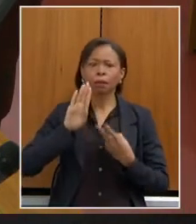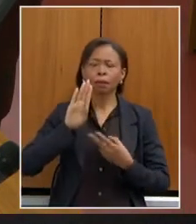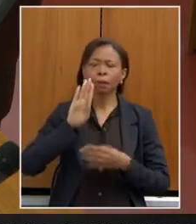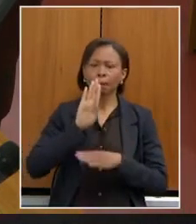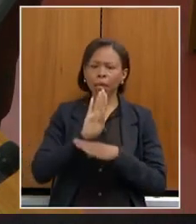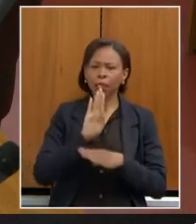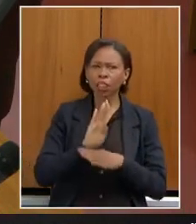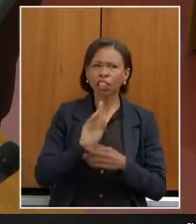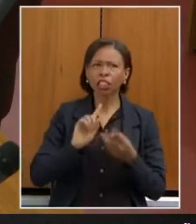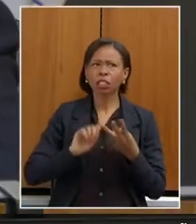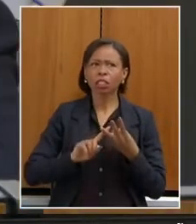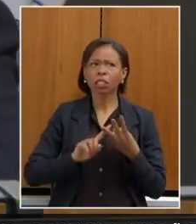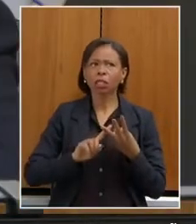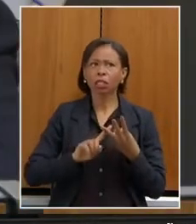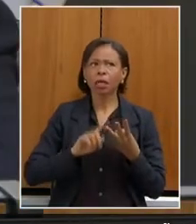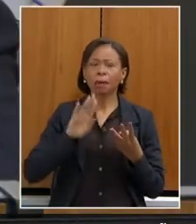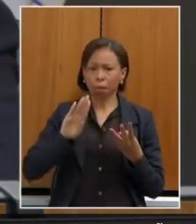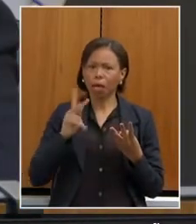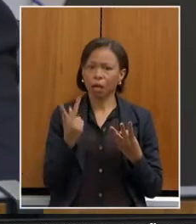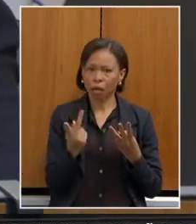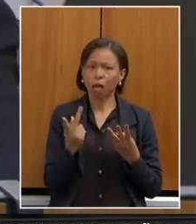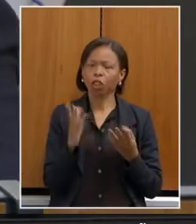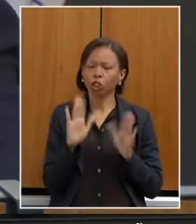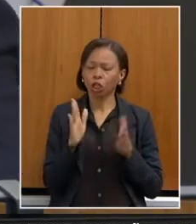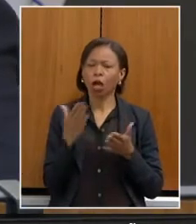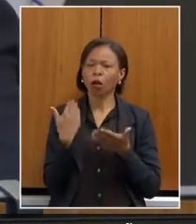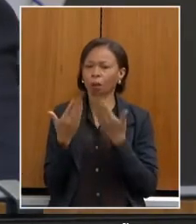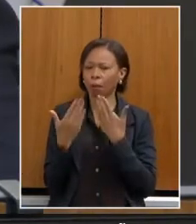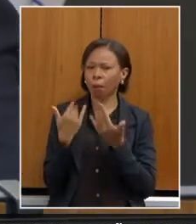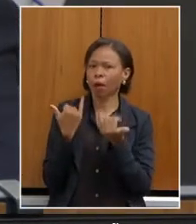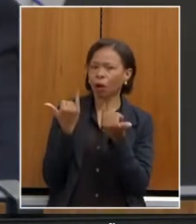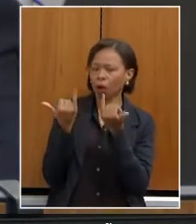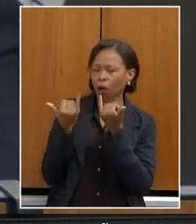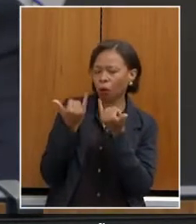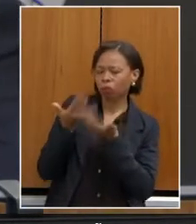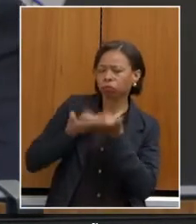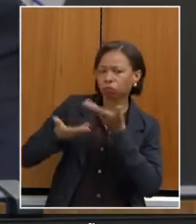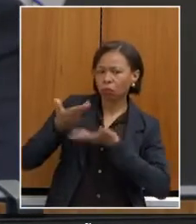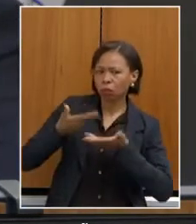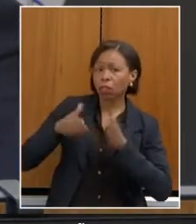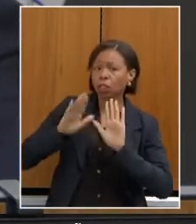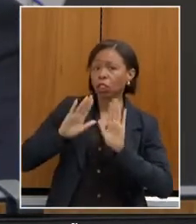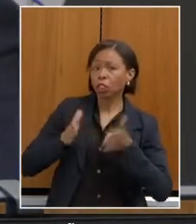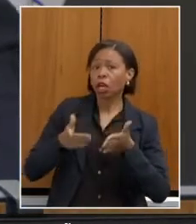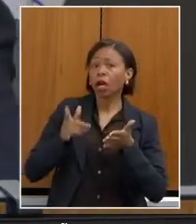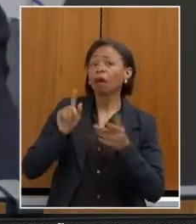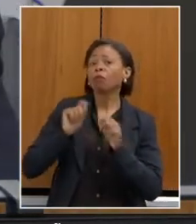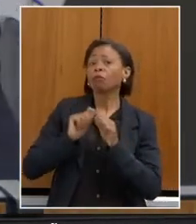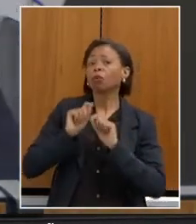com Belo Horizonte. E o que foi feito não foi nem uma repactuação, foi uma explicação